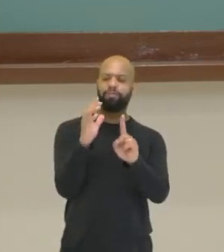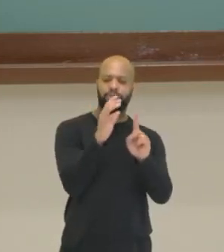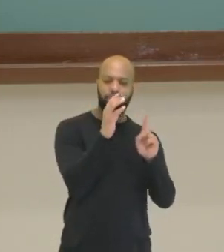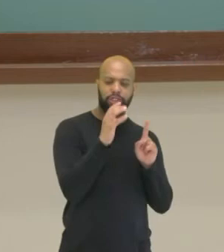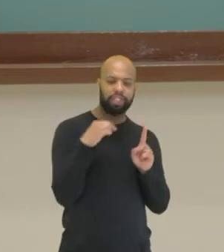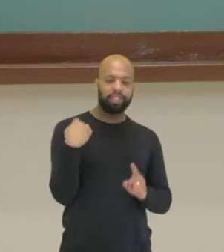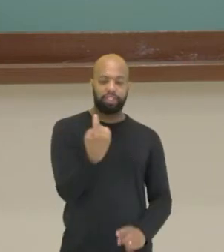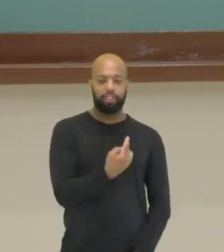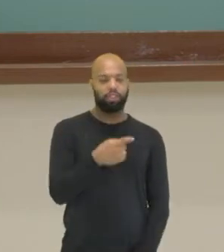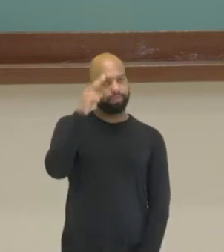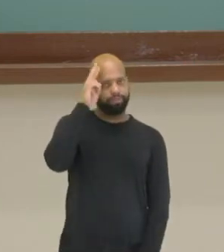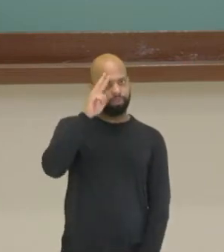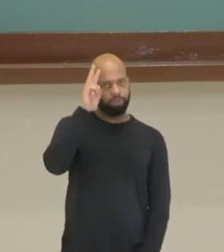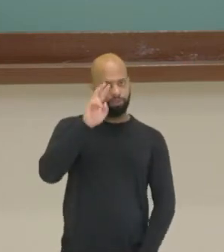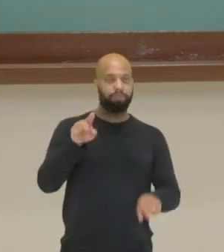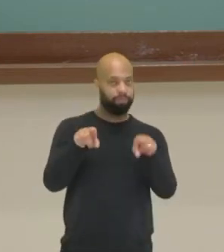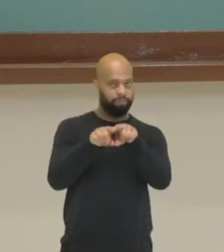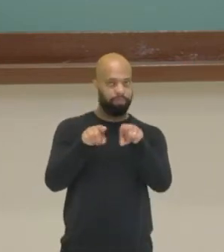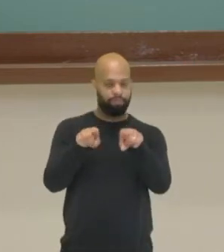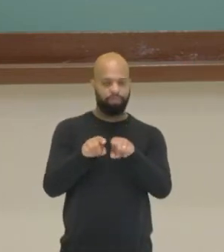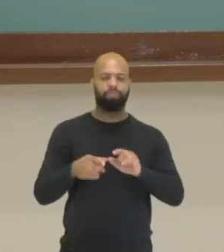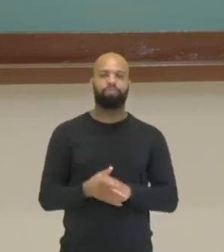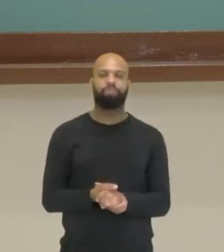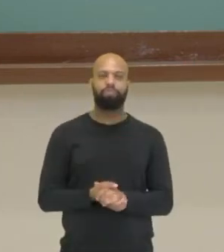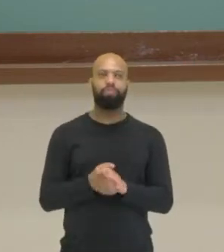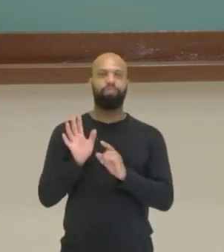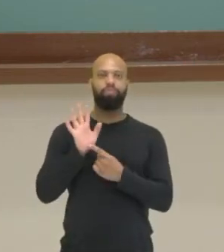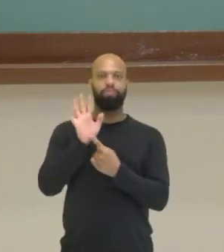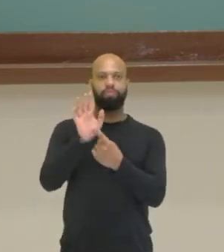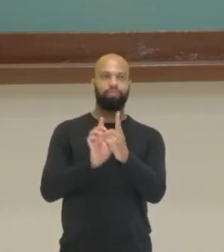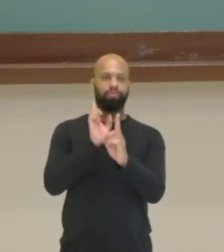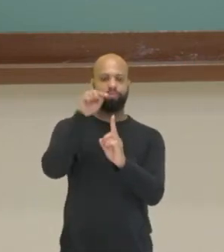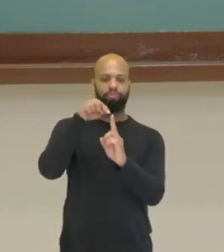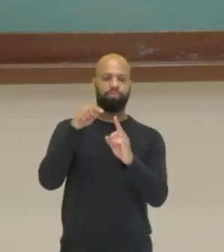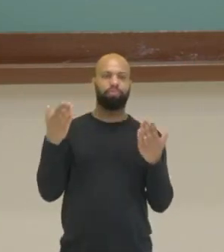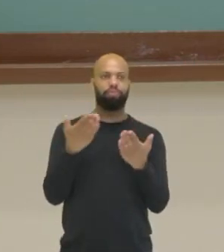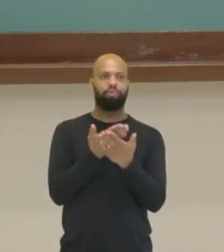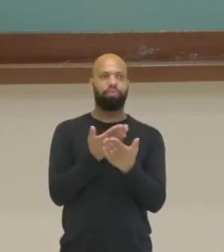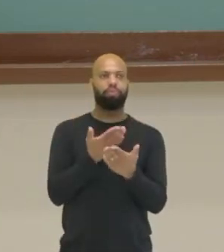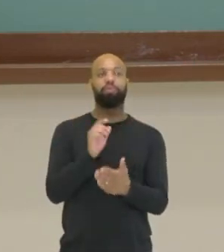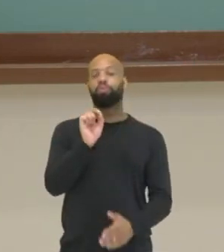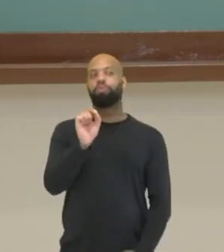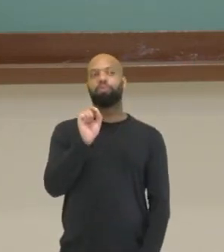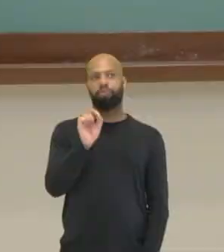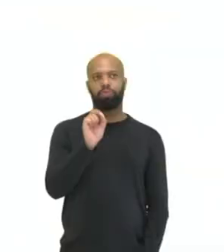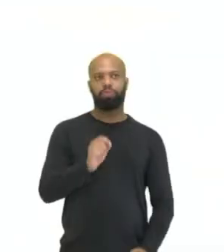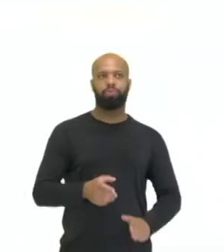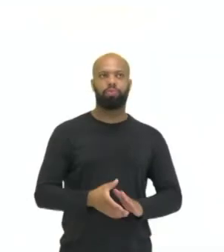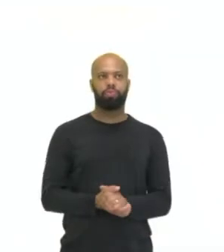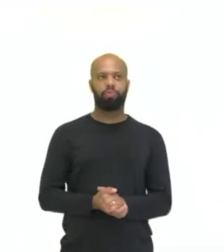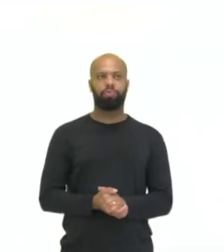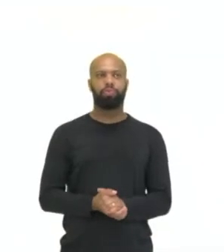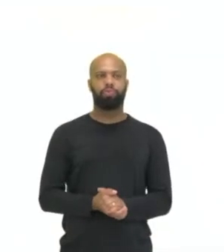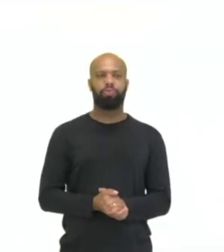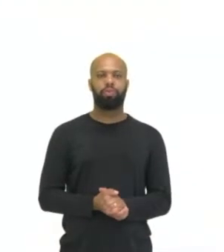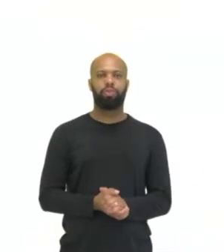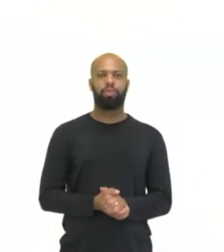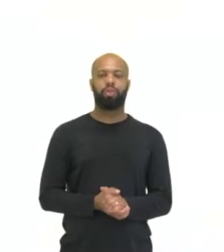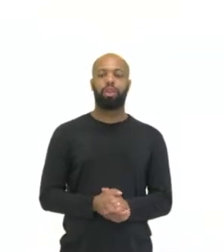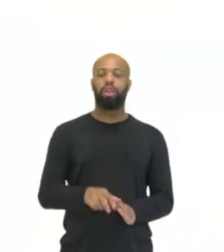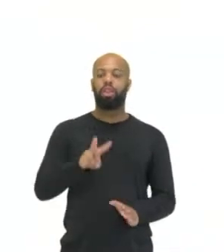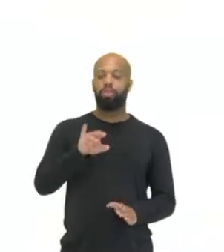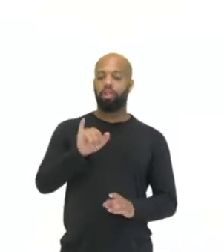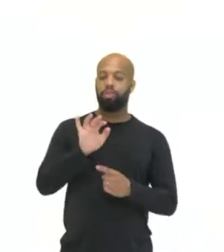à nossa história. Vou apresentar para vocês o primeiro objetivo da nossa aula. Embarque nessa aventura, vamos juntos. Caracterizar